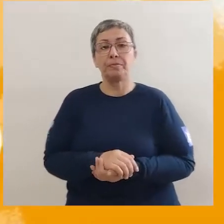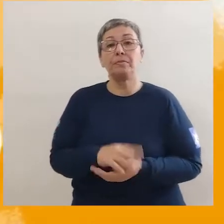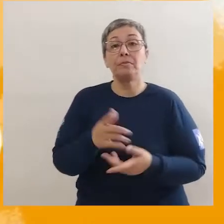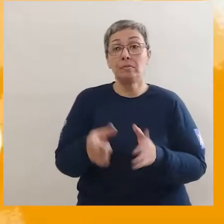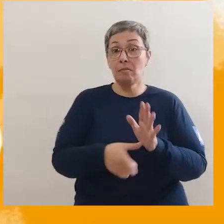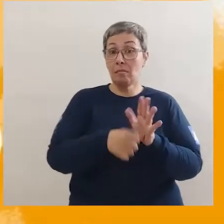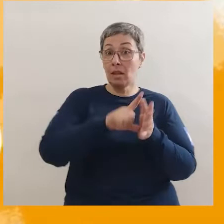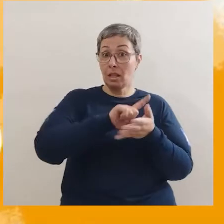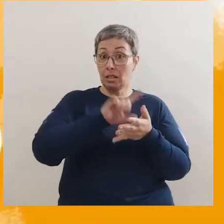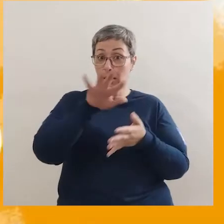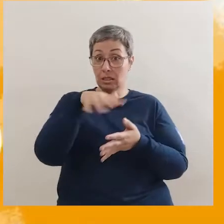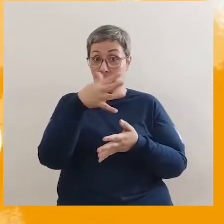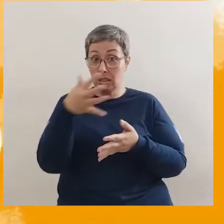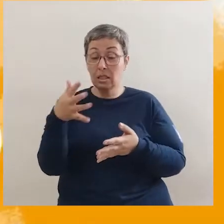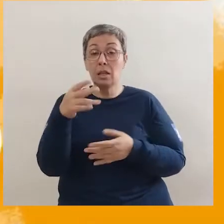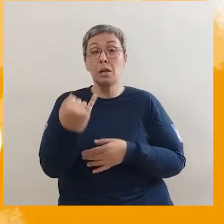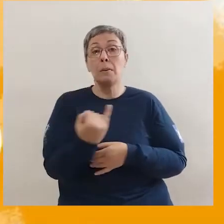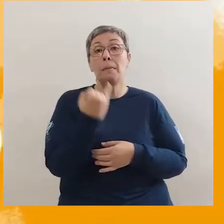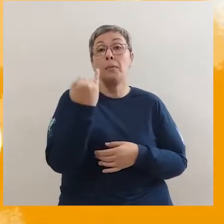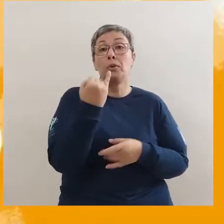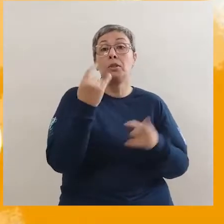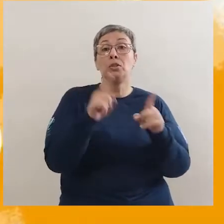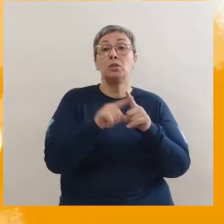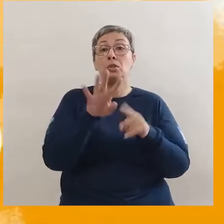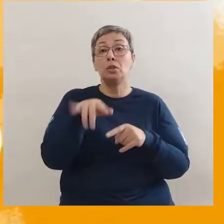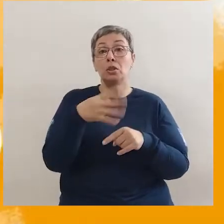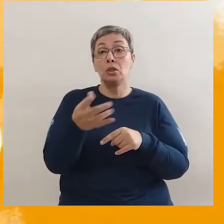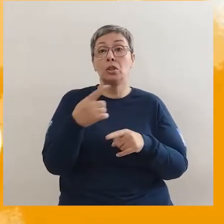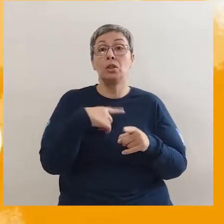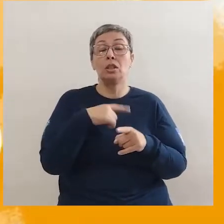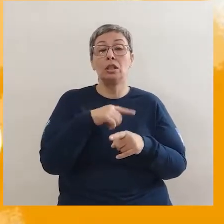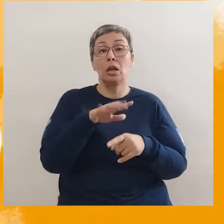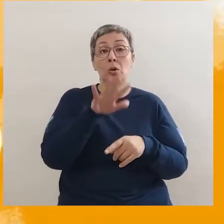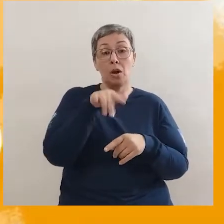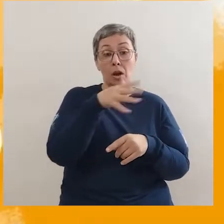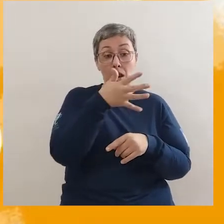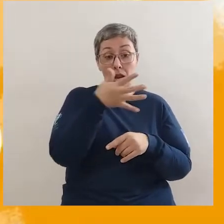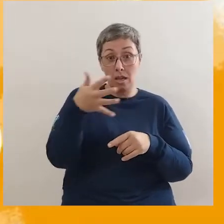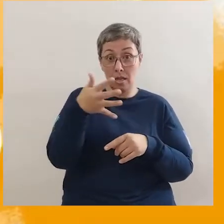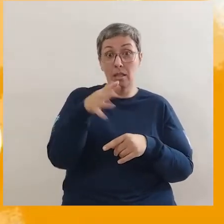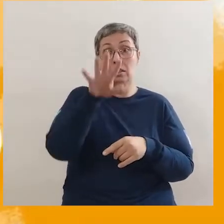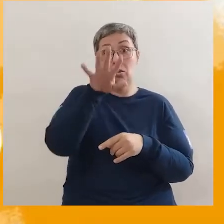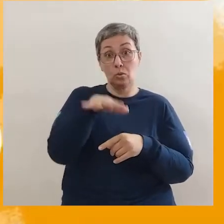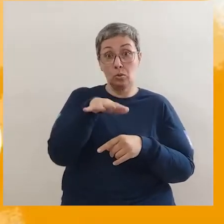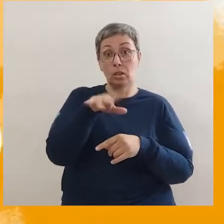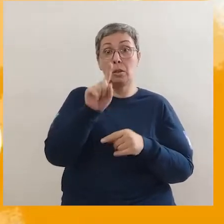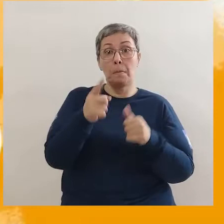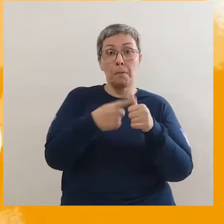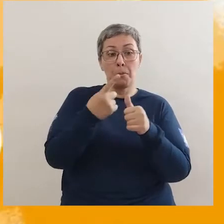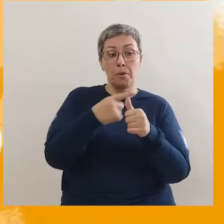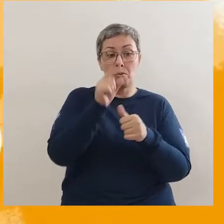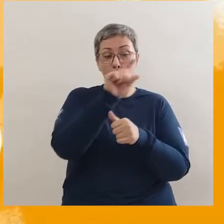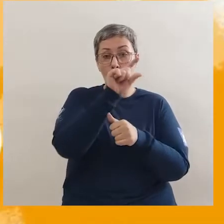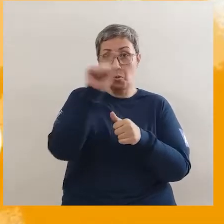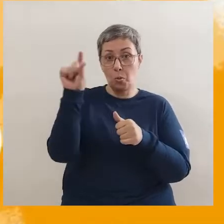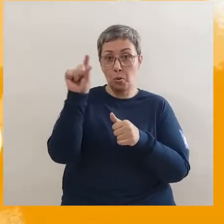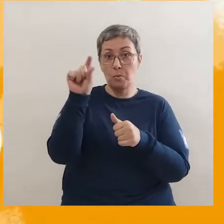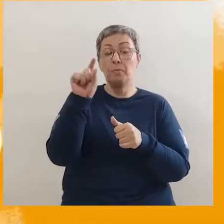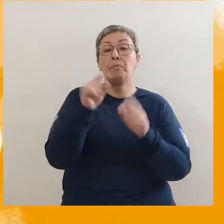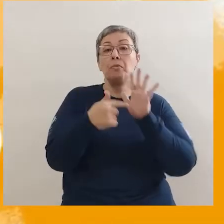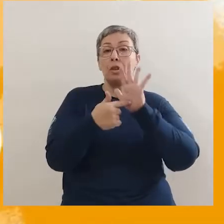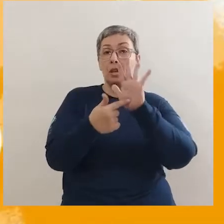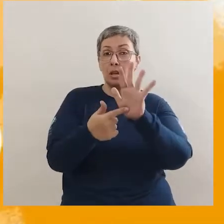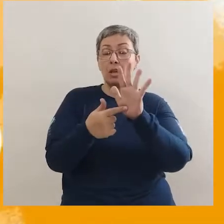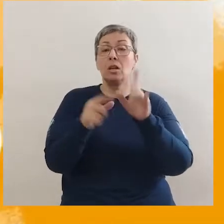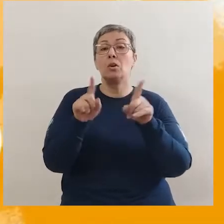fazer a tabela, é importante saber que a tabela é composta por linhas e colunas. Então, na primeira linha aí da tabela que eu estou mostrando para vocês,